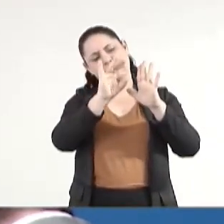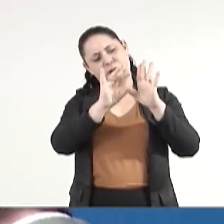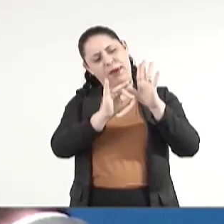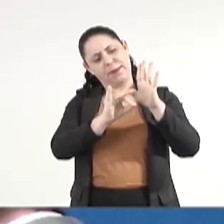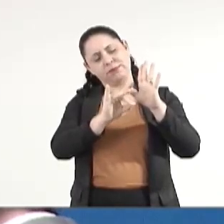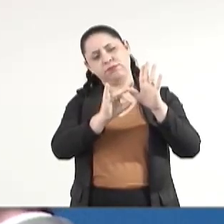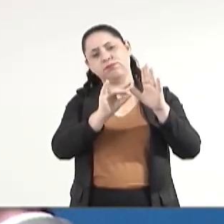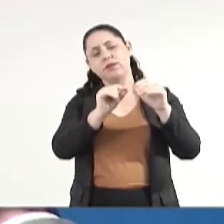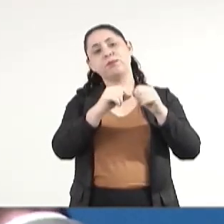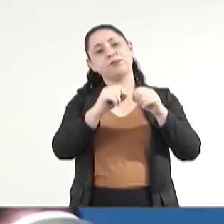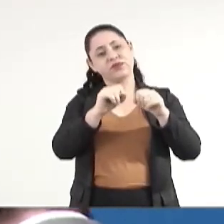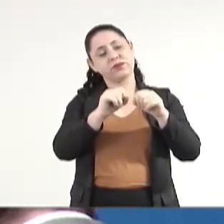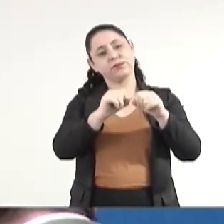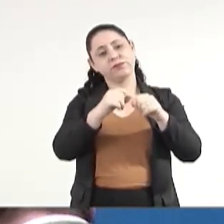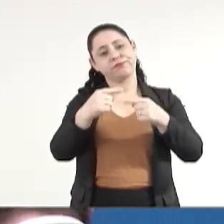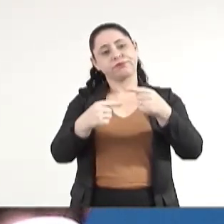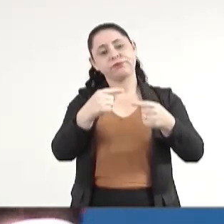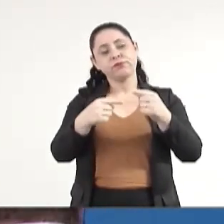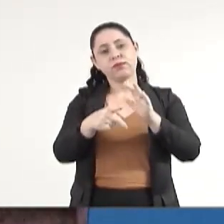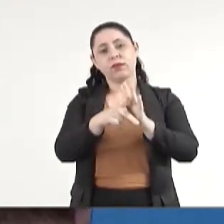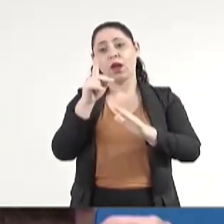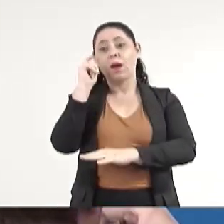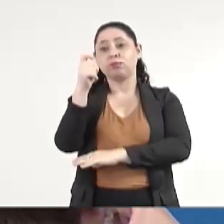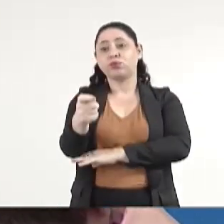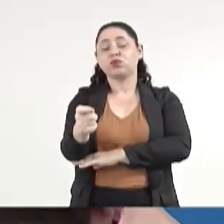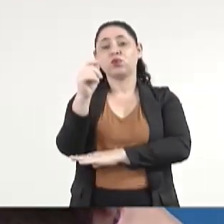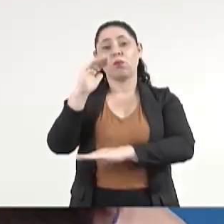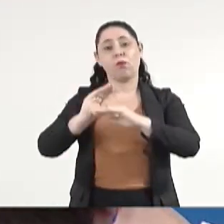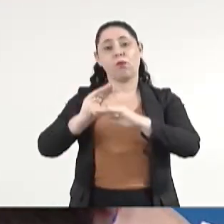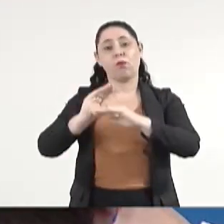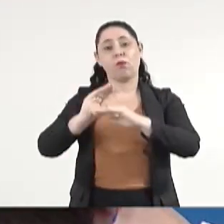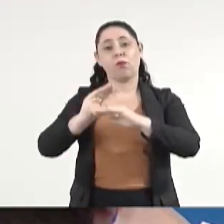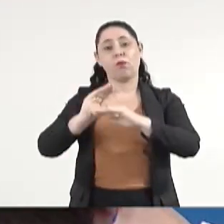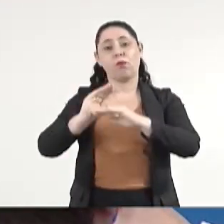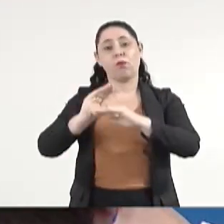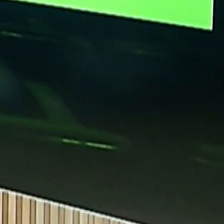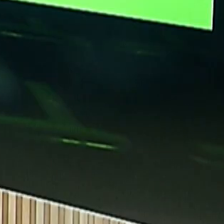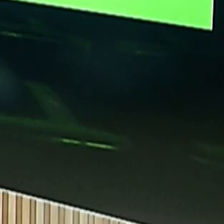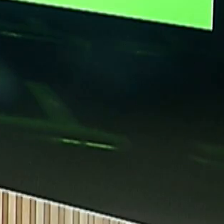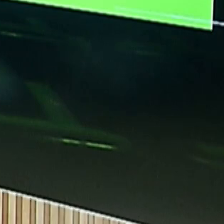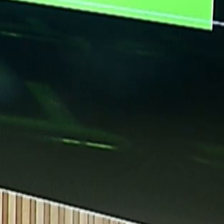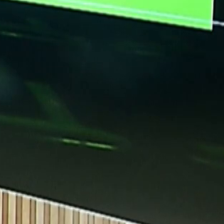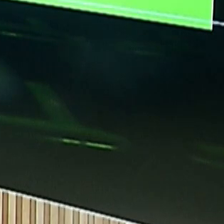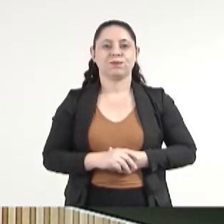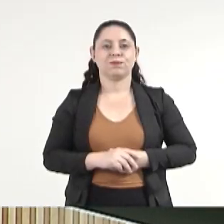pautas pendentes dos nossos pescadores profissionais.